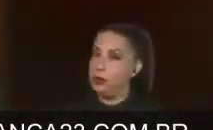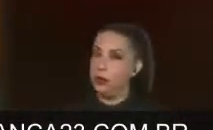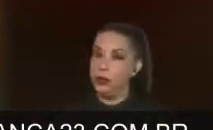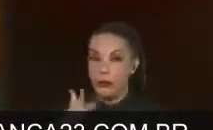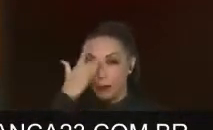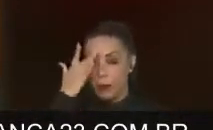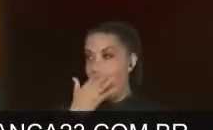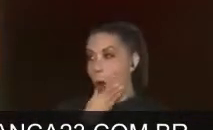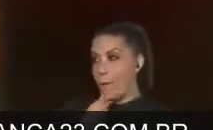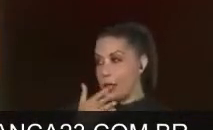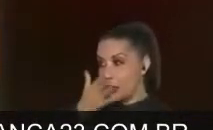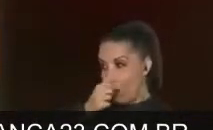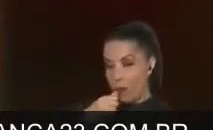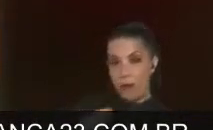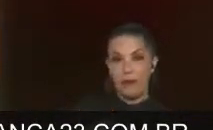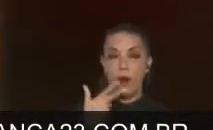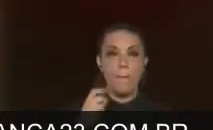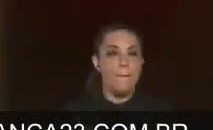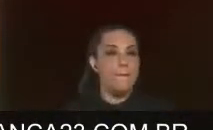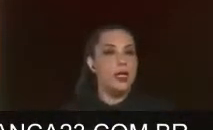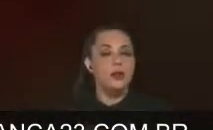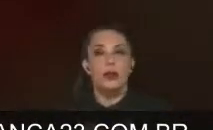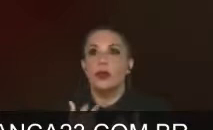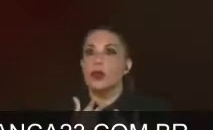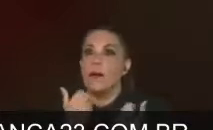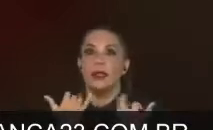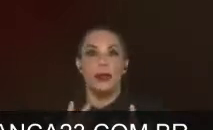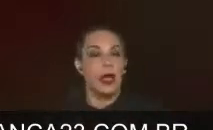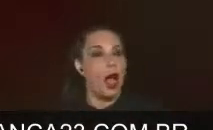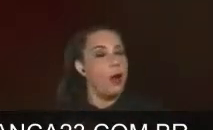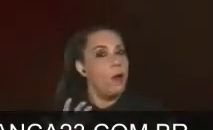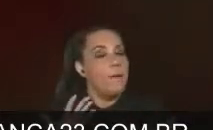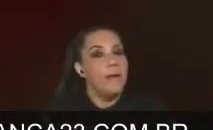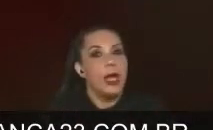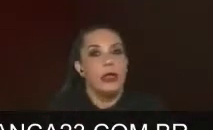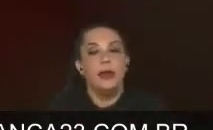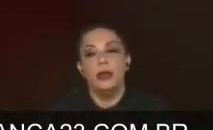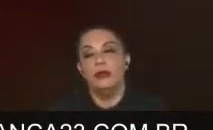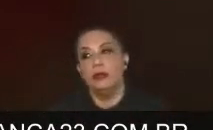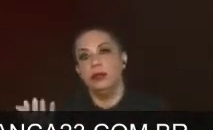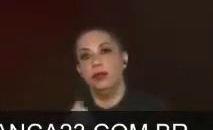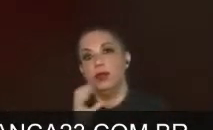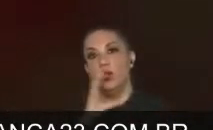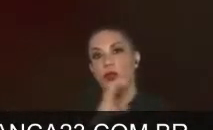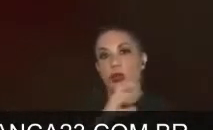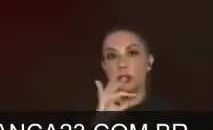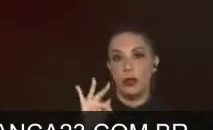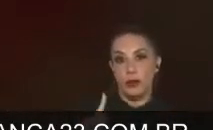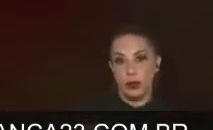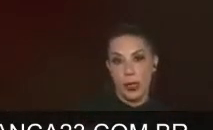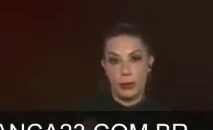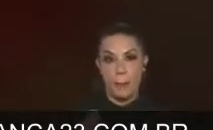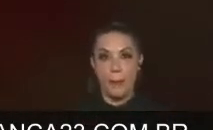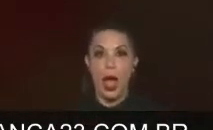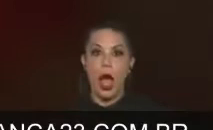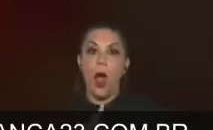Sobrevivente Rafael diz que os prejuízos foram incontáveis e ele teve que recorrer ao saque calamidade para pagar contas. A gente